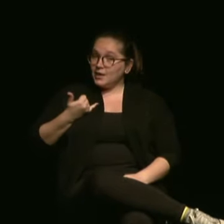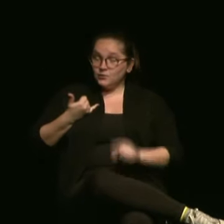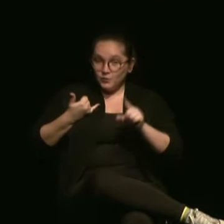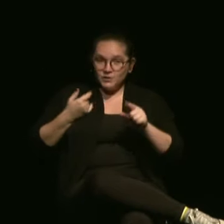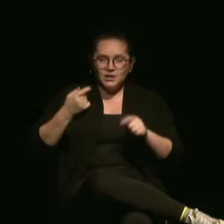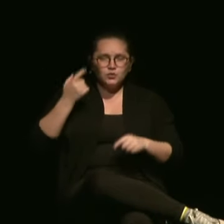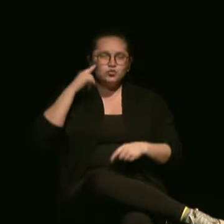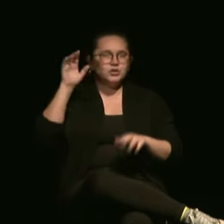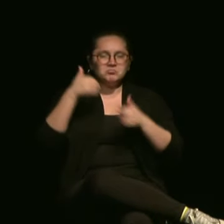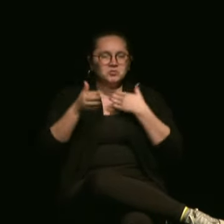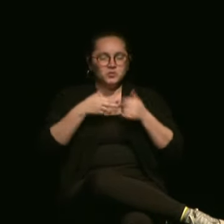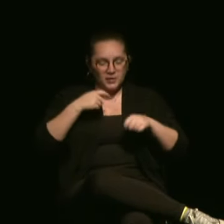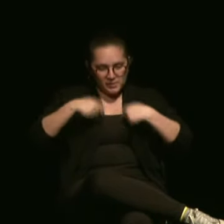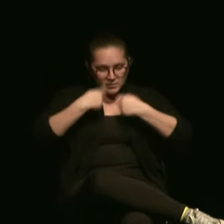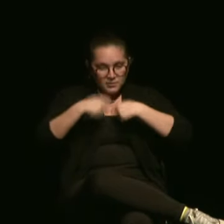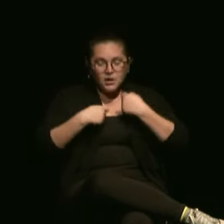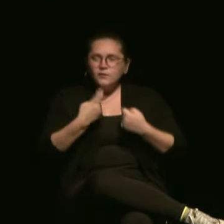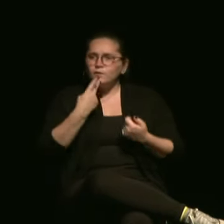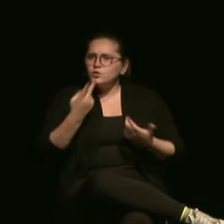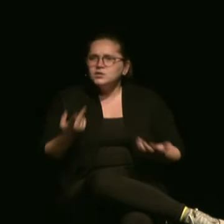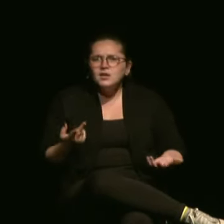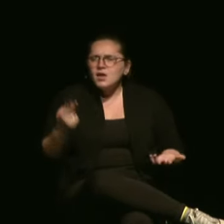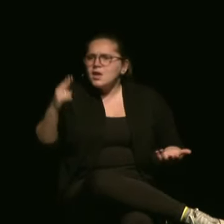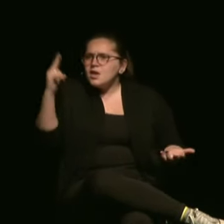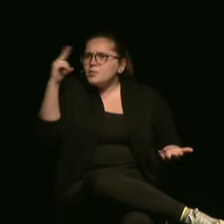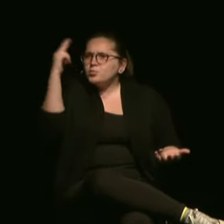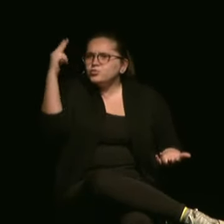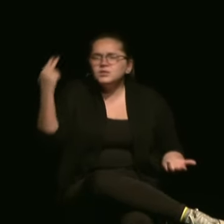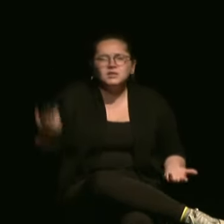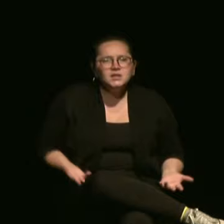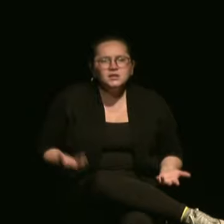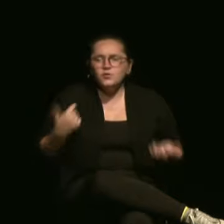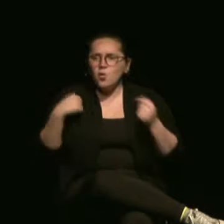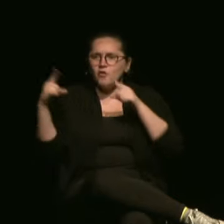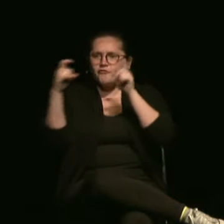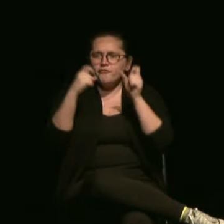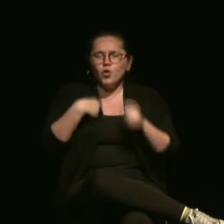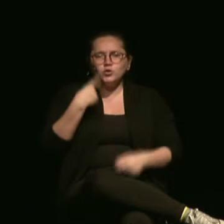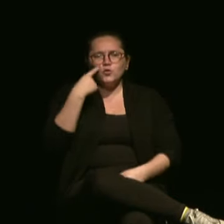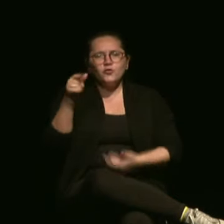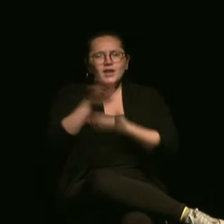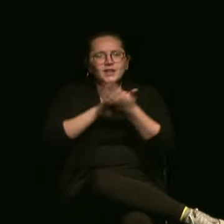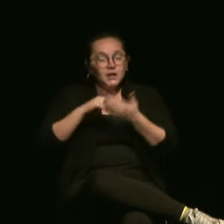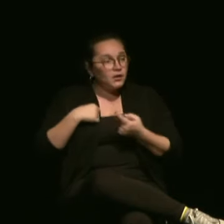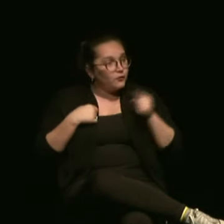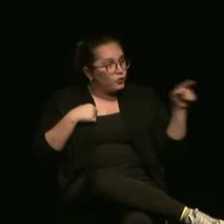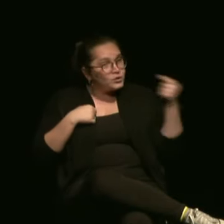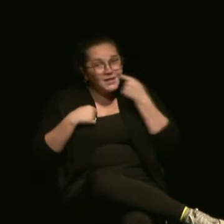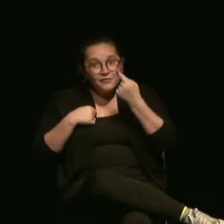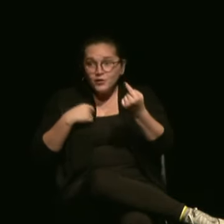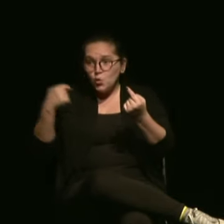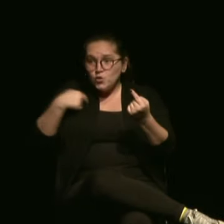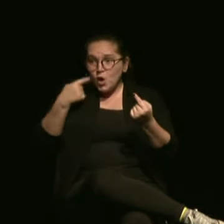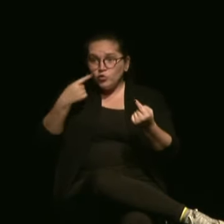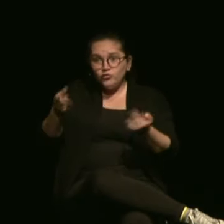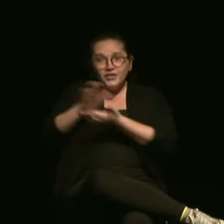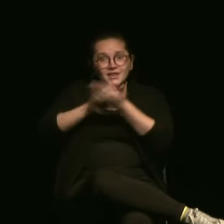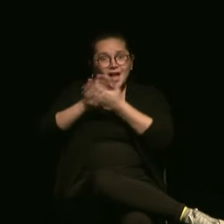jantar, você falou, como é possível não mostrar essa fotografia? Eu quero ver essas fotografias. Você viu e eu não vi, pô. Pois é,